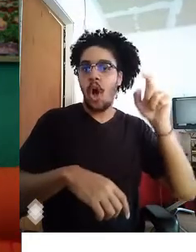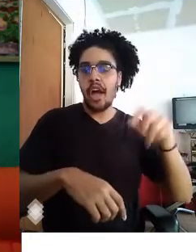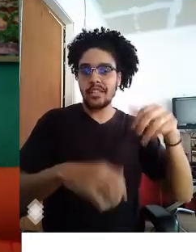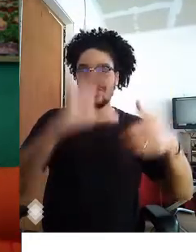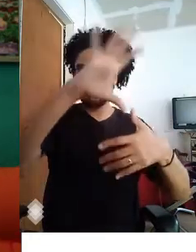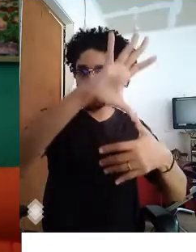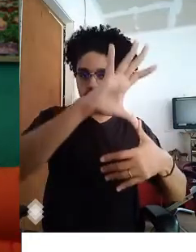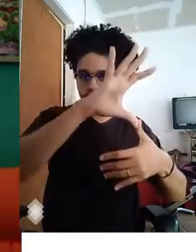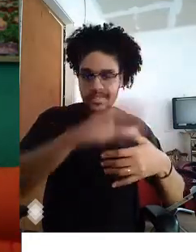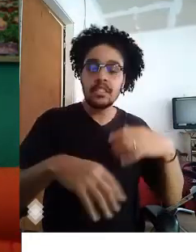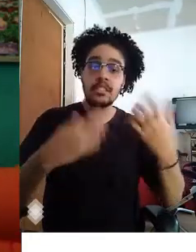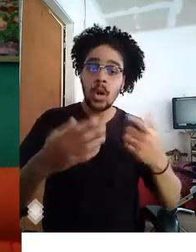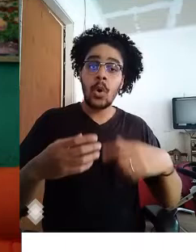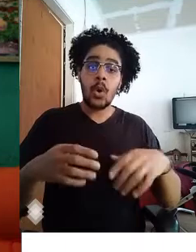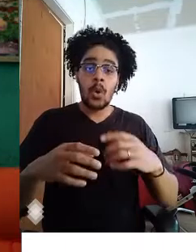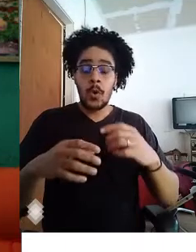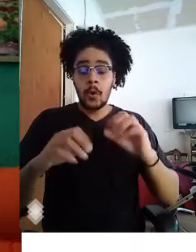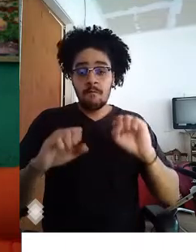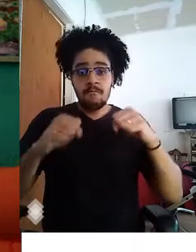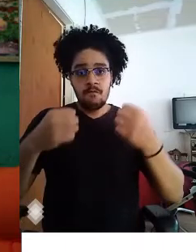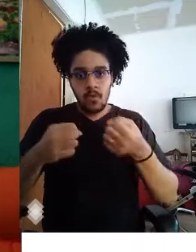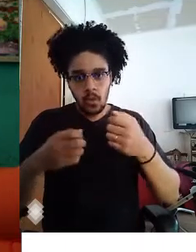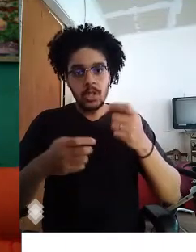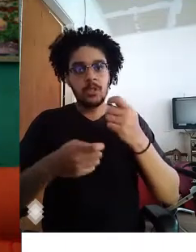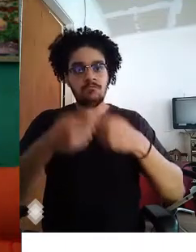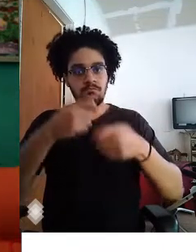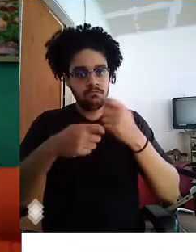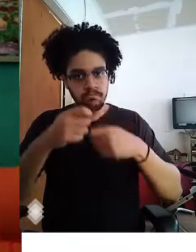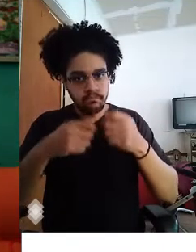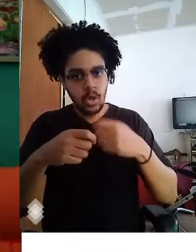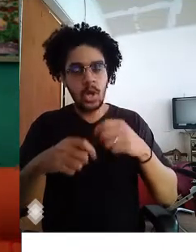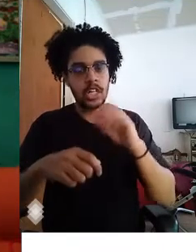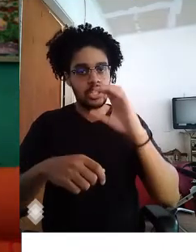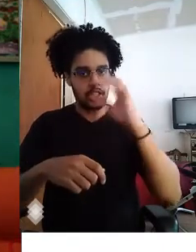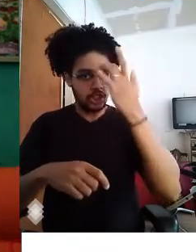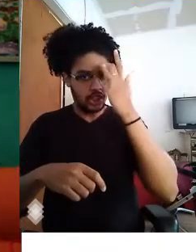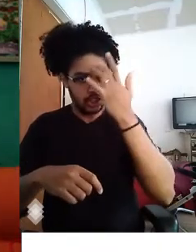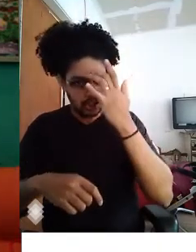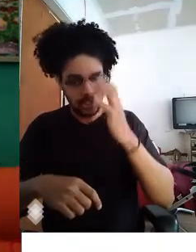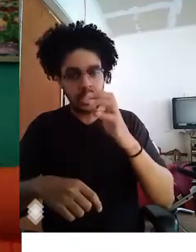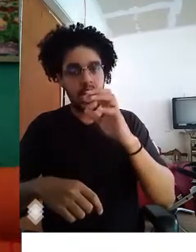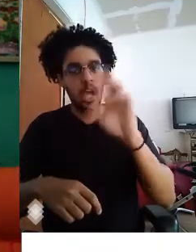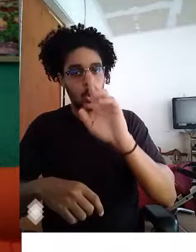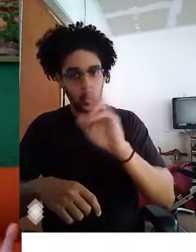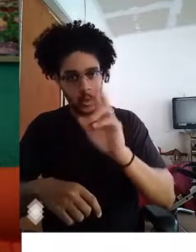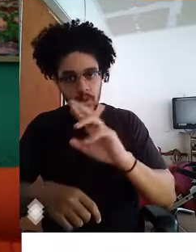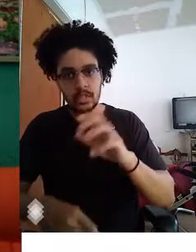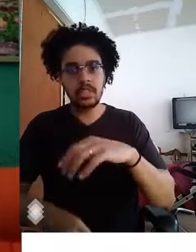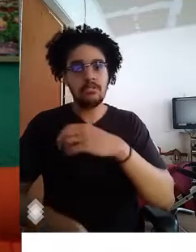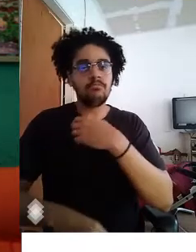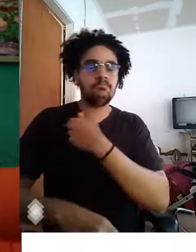comércio bilateral desses países, Brasil, China, Rússia, Índia e África do Sul, com